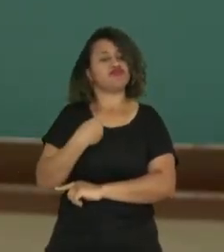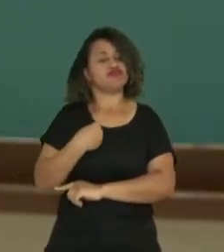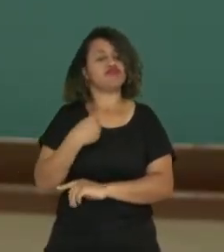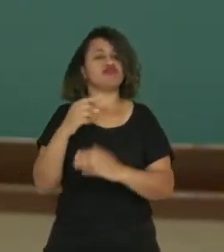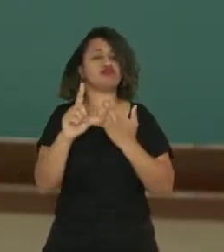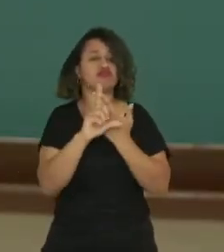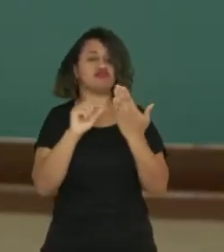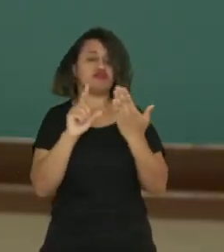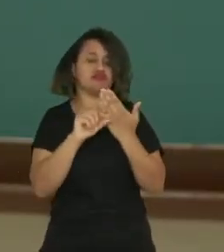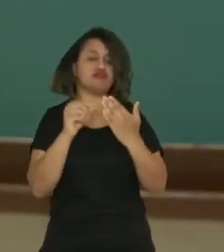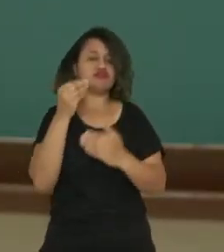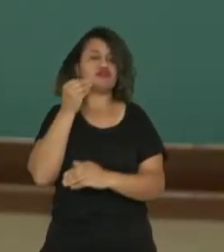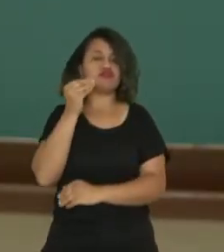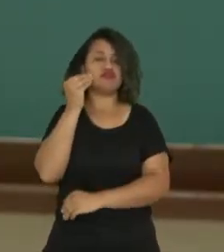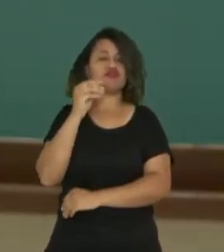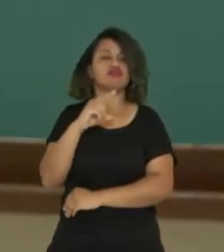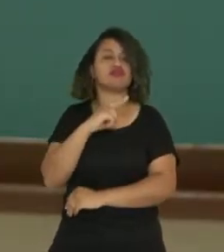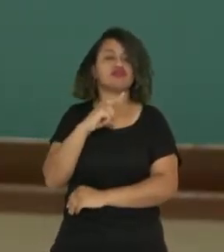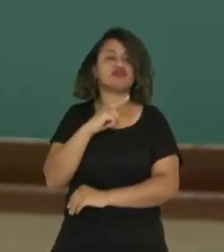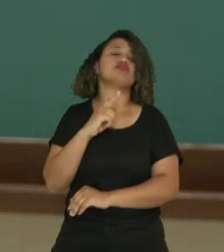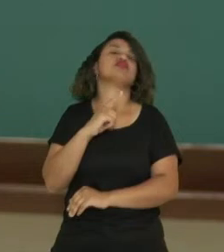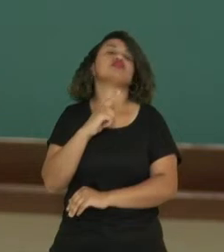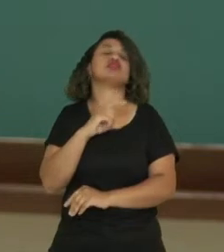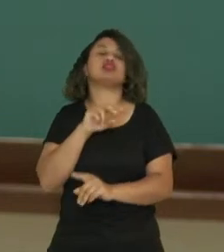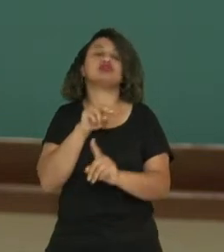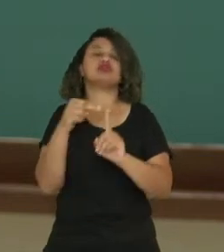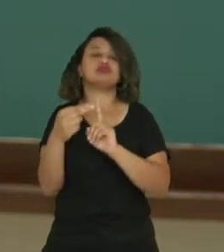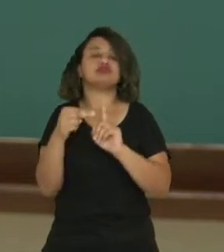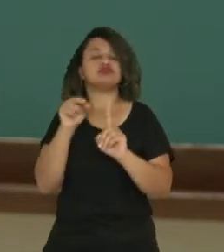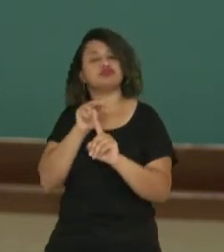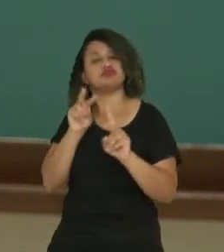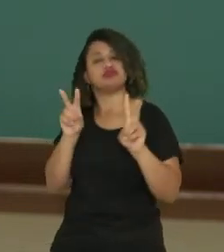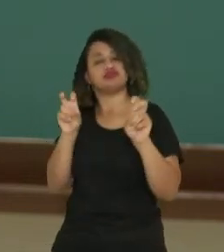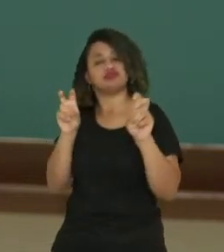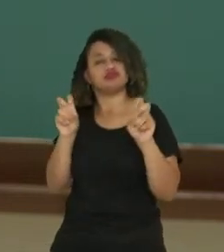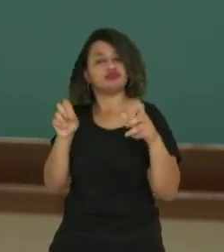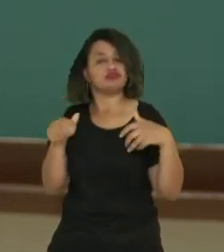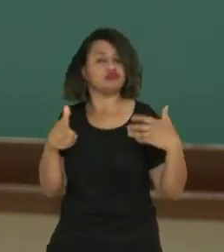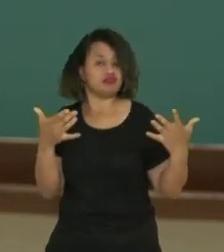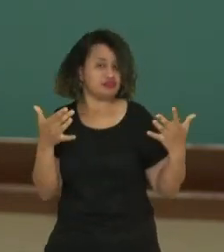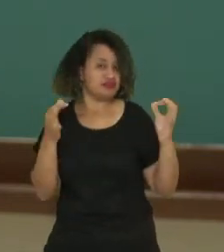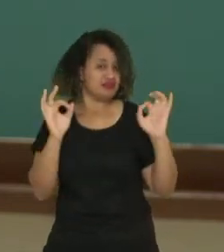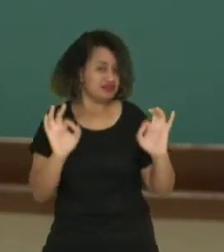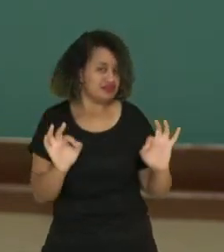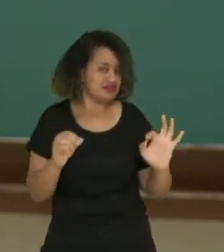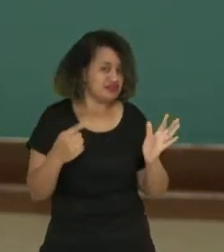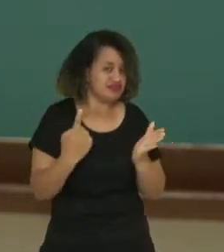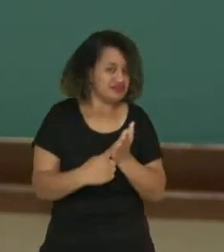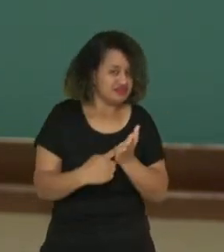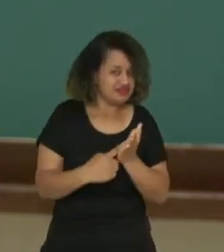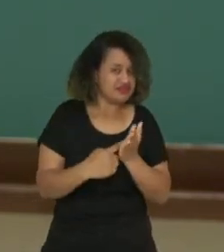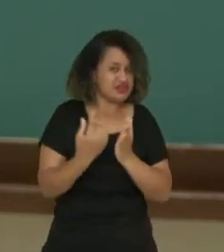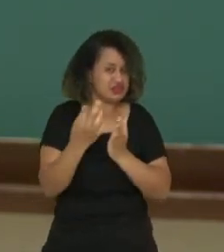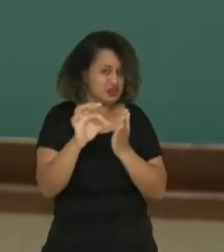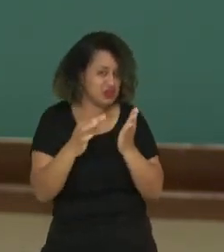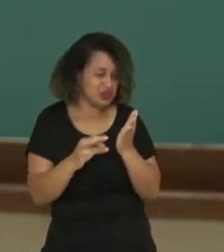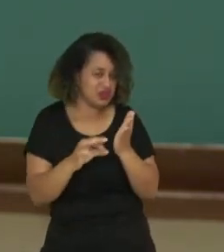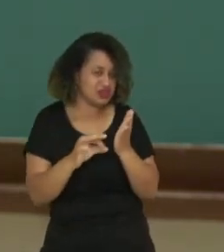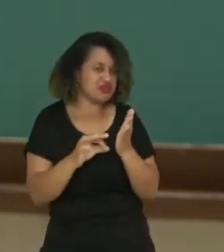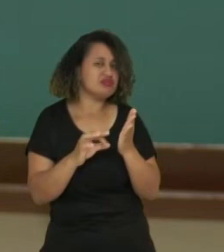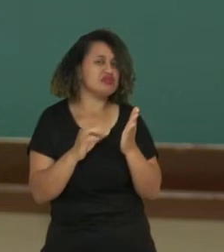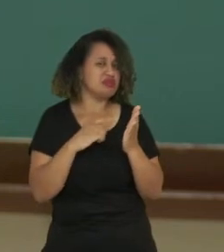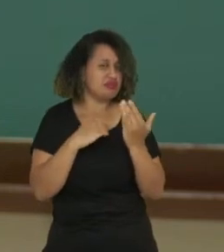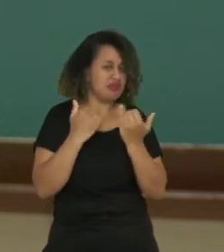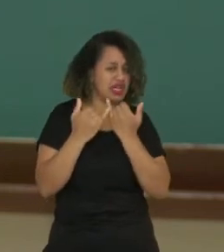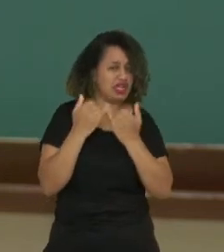pela autora, trazendo o ponto de vista sobre o assunto. Combinado? Conferido? Tá parecido